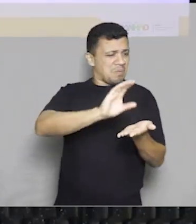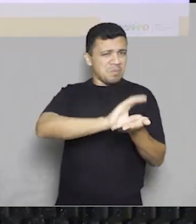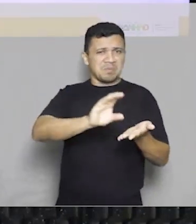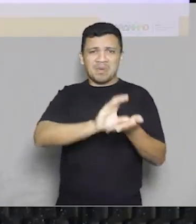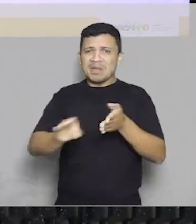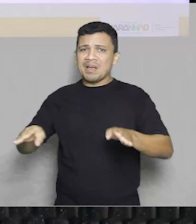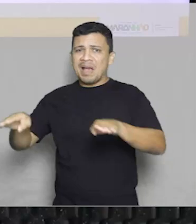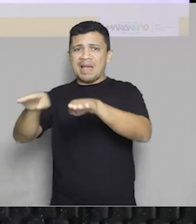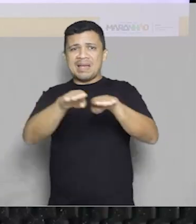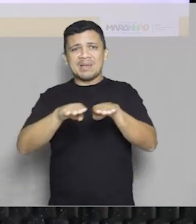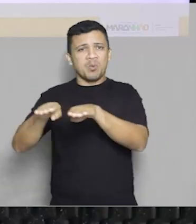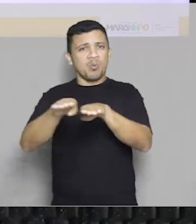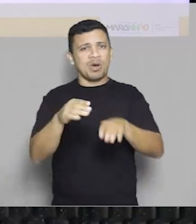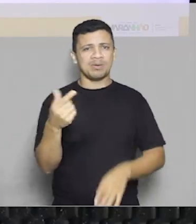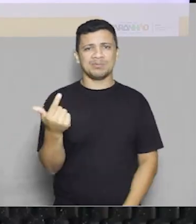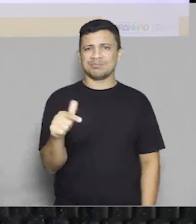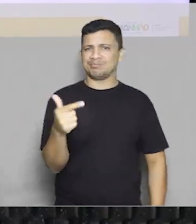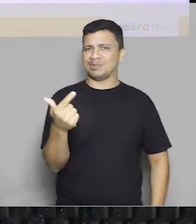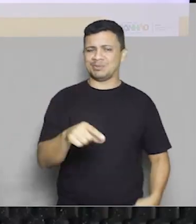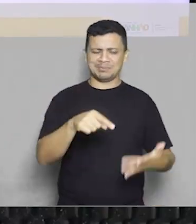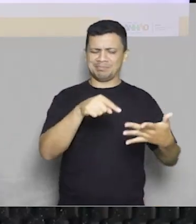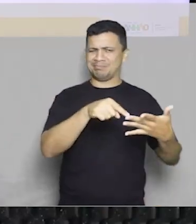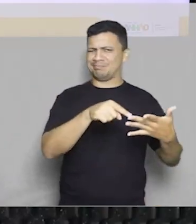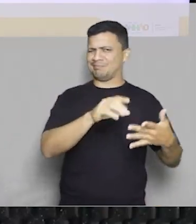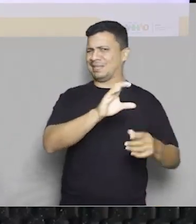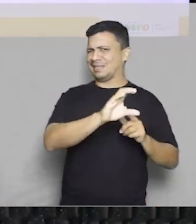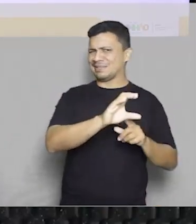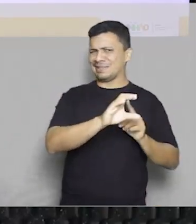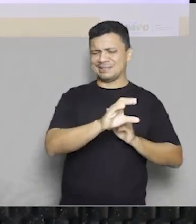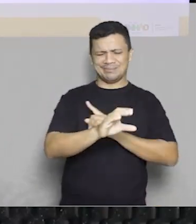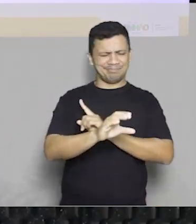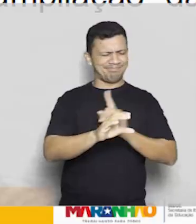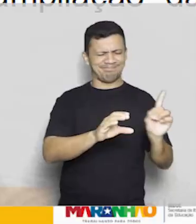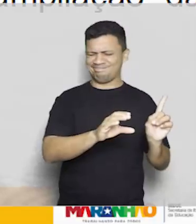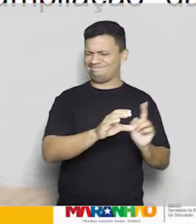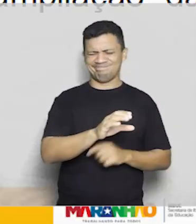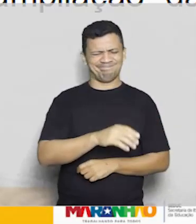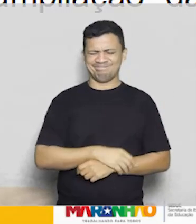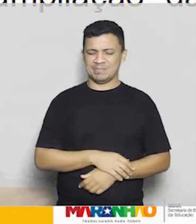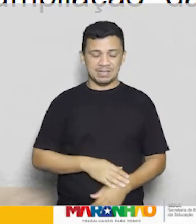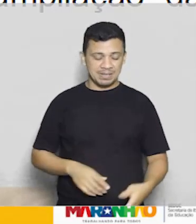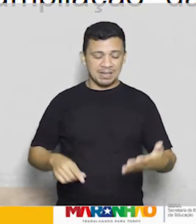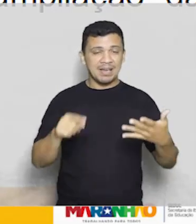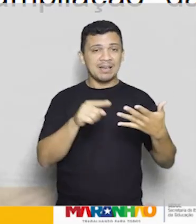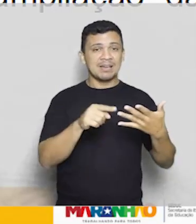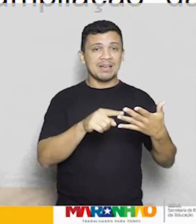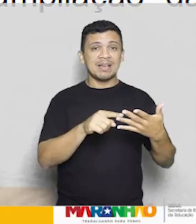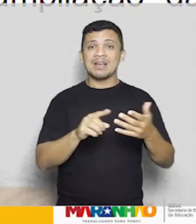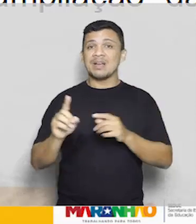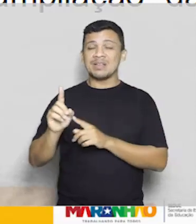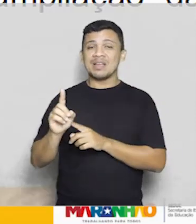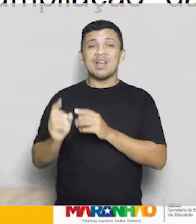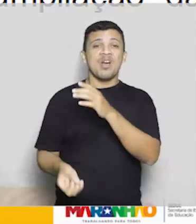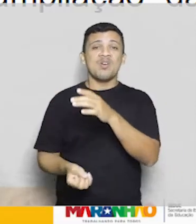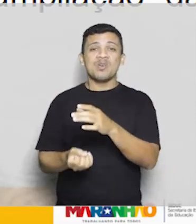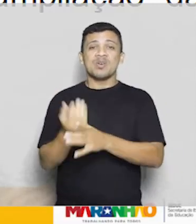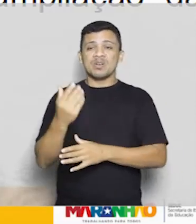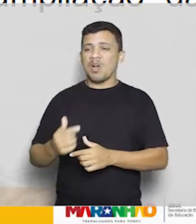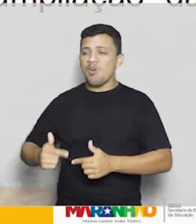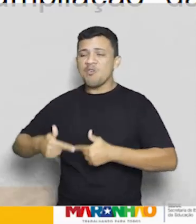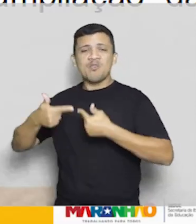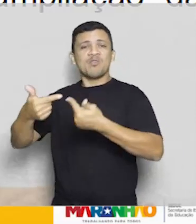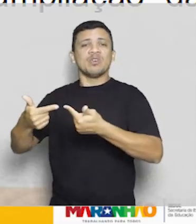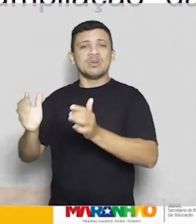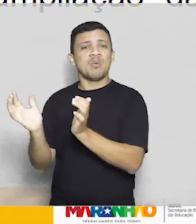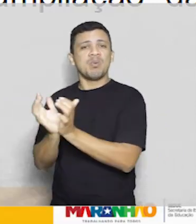renda. Então a gente já pula a letra C, nem precisa ler o resto. Instaurada a partir do fortalecimento da luta de classes e da